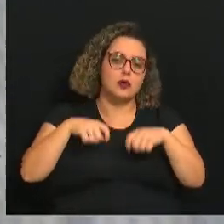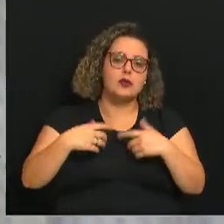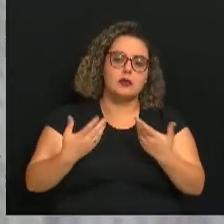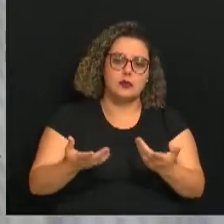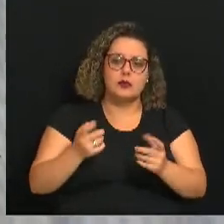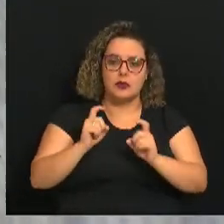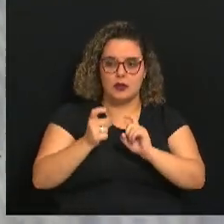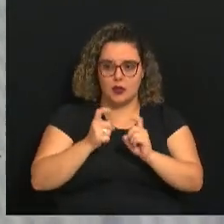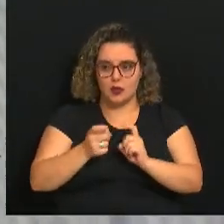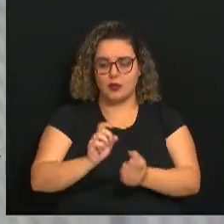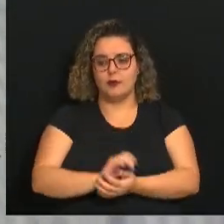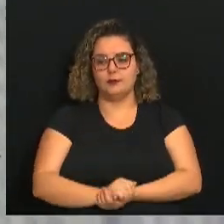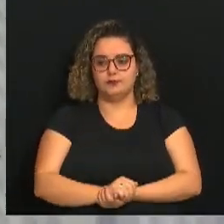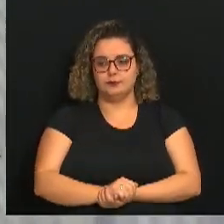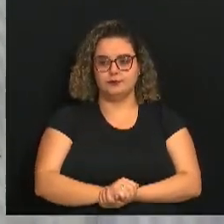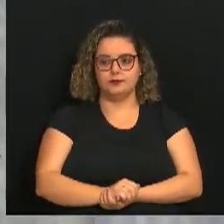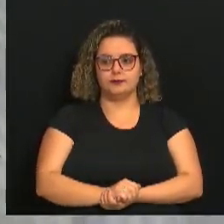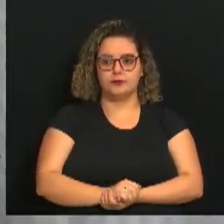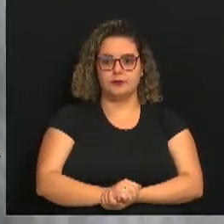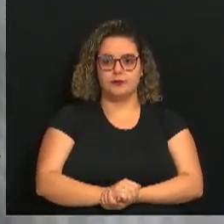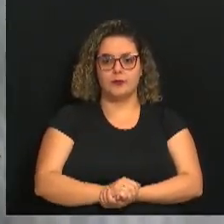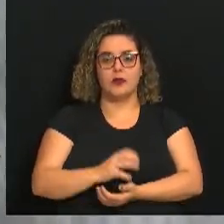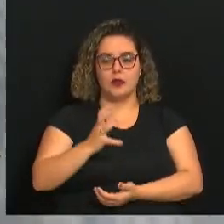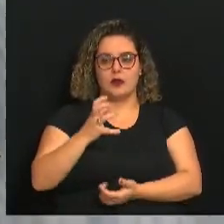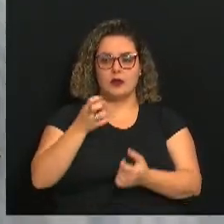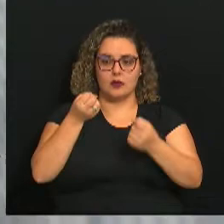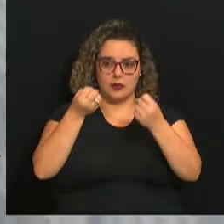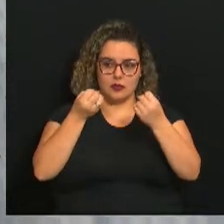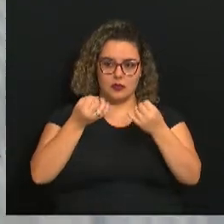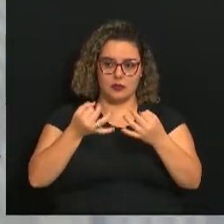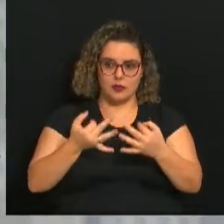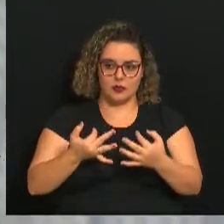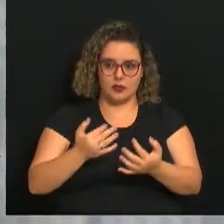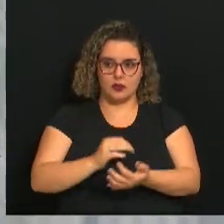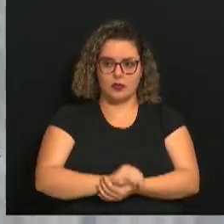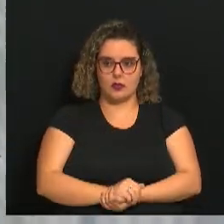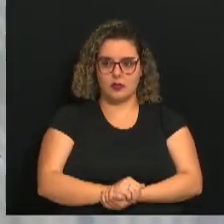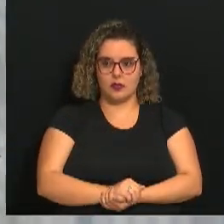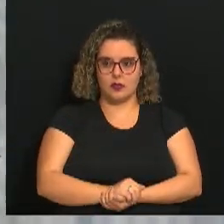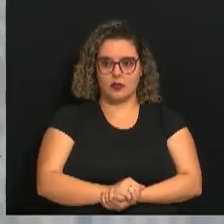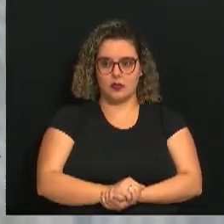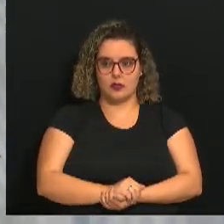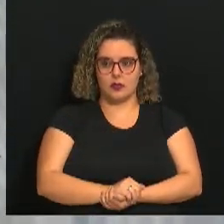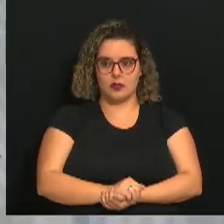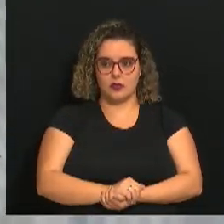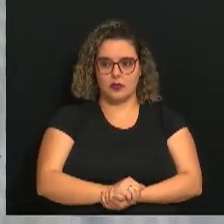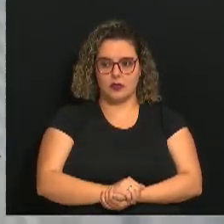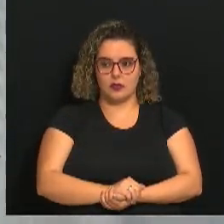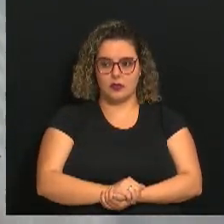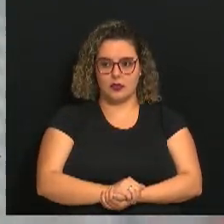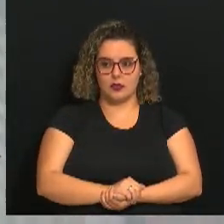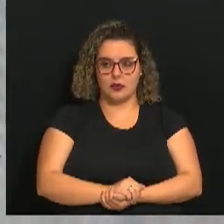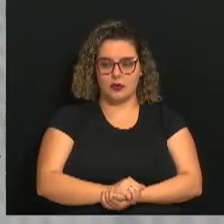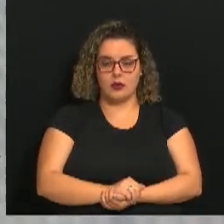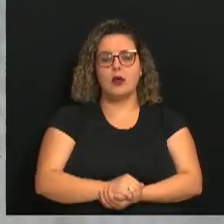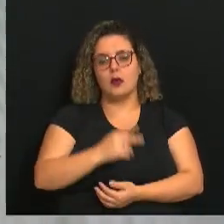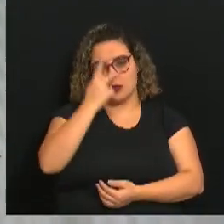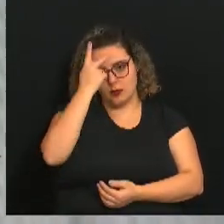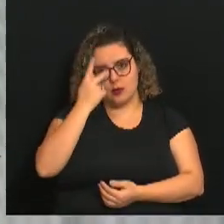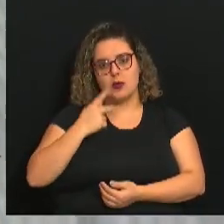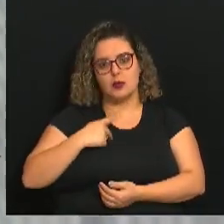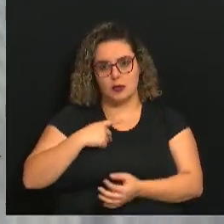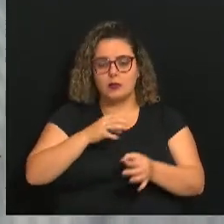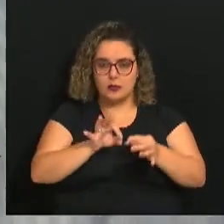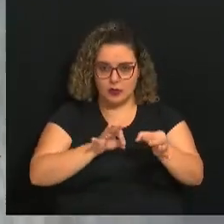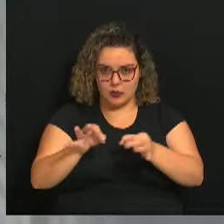reunião. Quero justificar também, eu preferiria, e o mais certo seria eu estar na própria Câmara conduzindo os